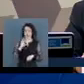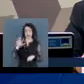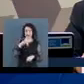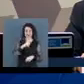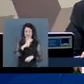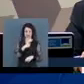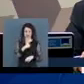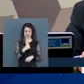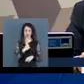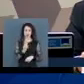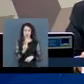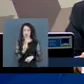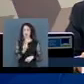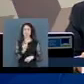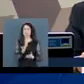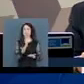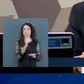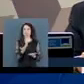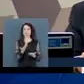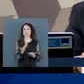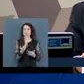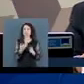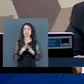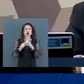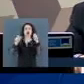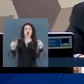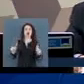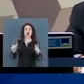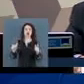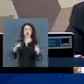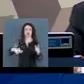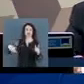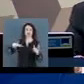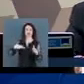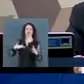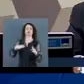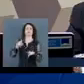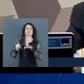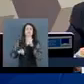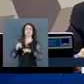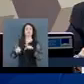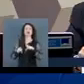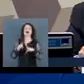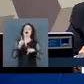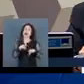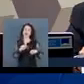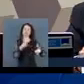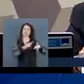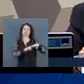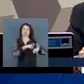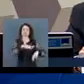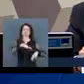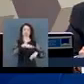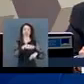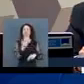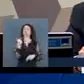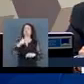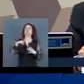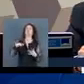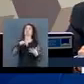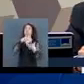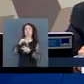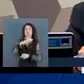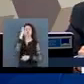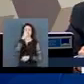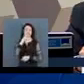das maiores populações carcerárias do mundo e enfrenta problemas